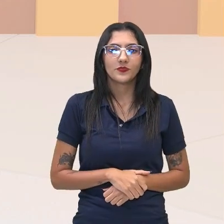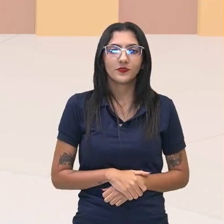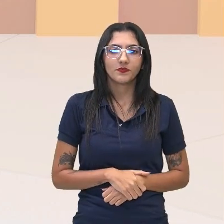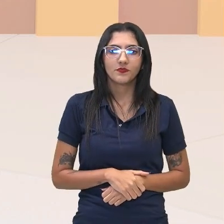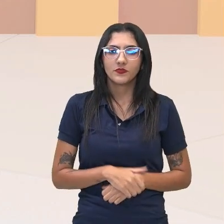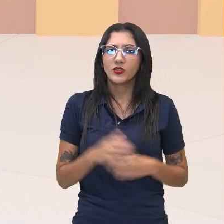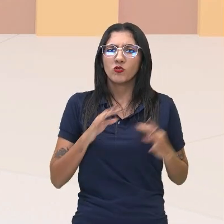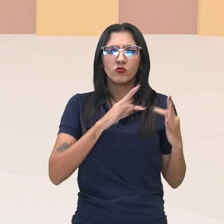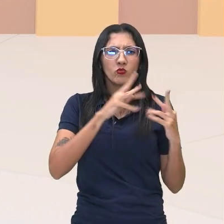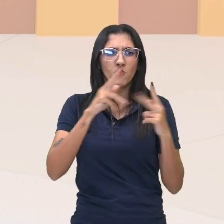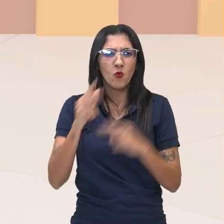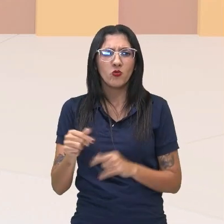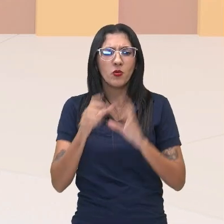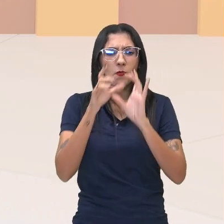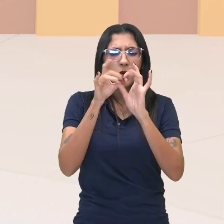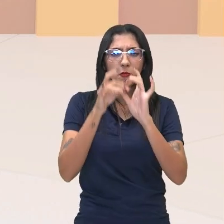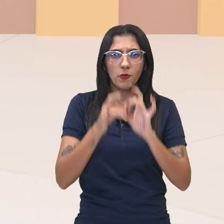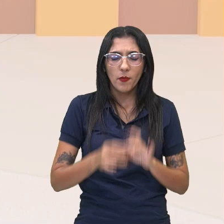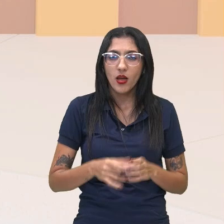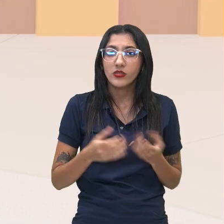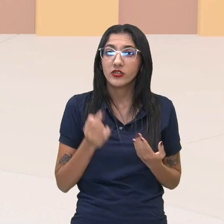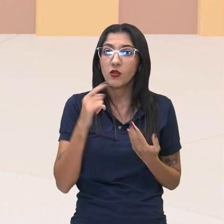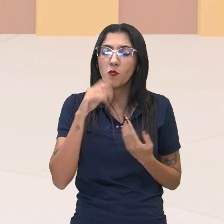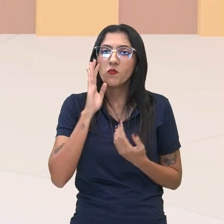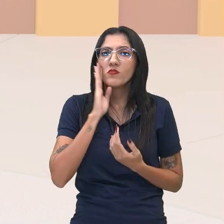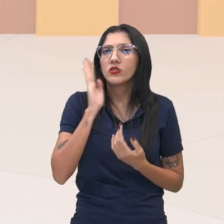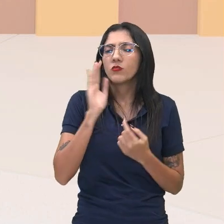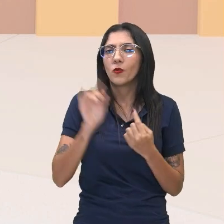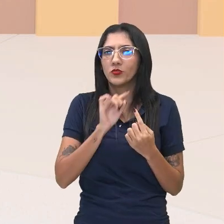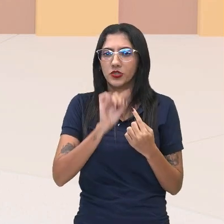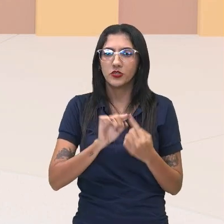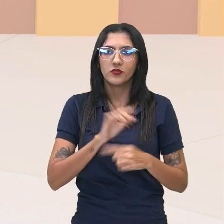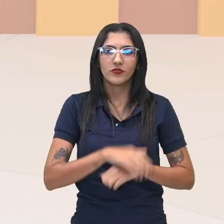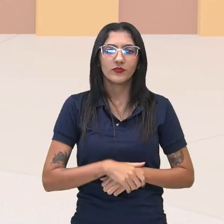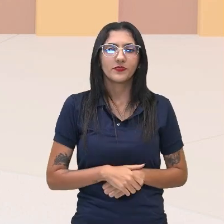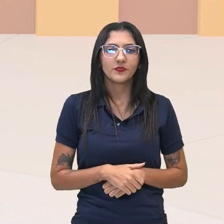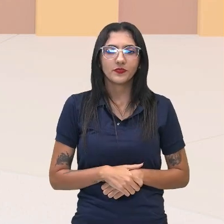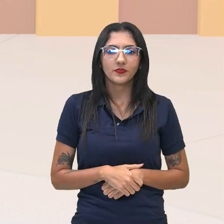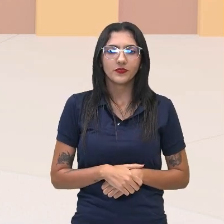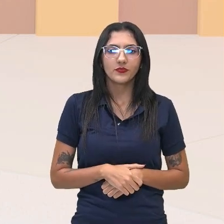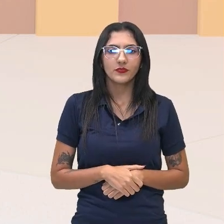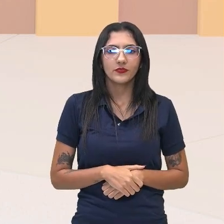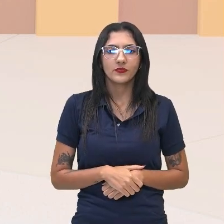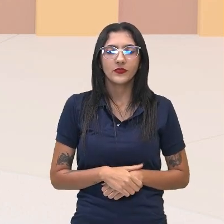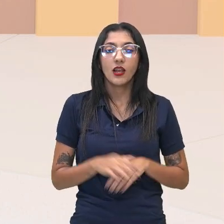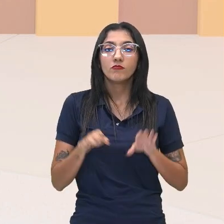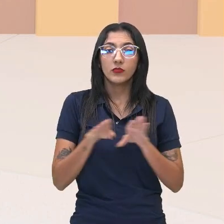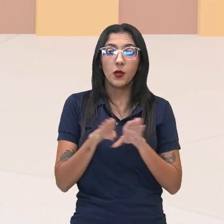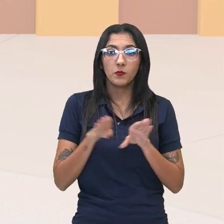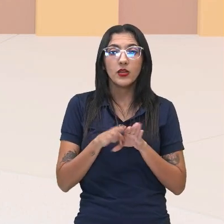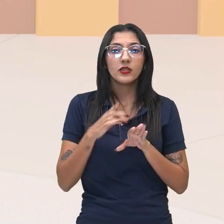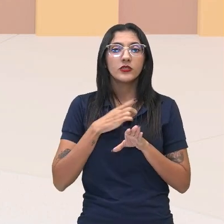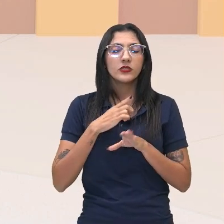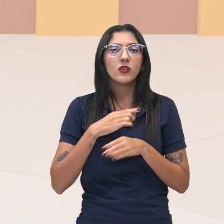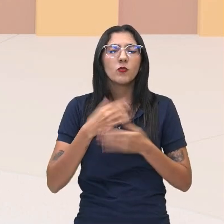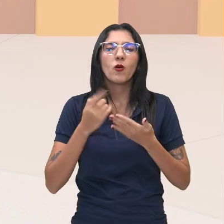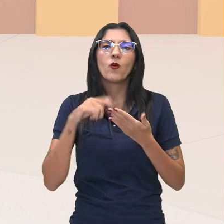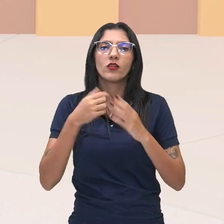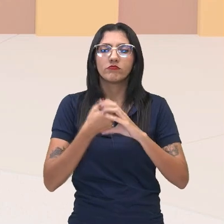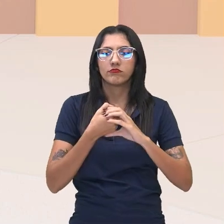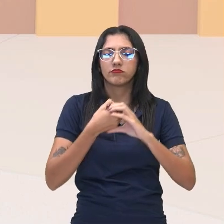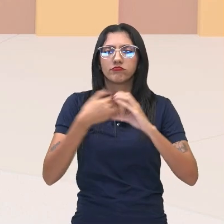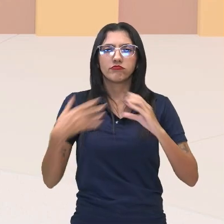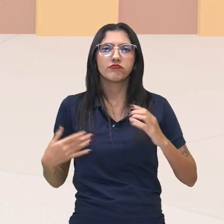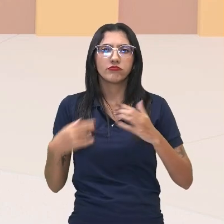tudo englobando os principais objetivos do BRICS. Agora também iremos estudar sobre as principais